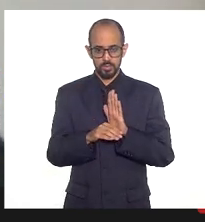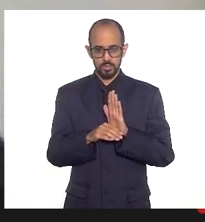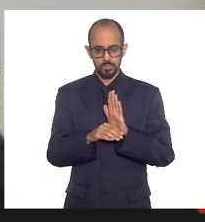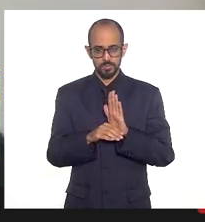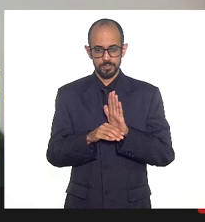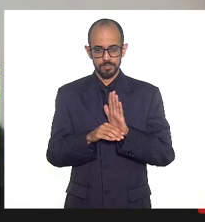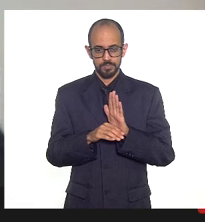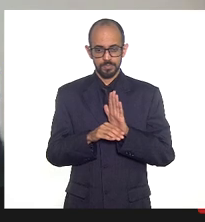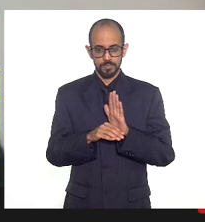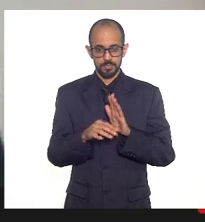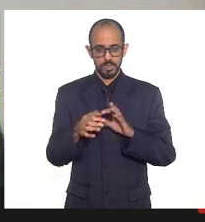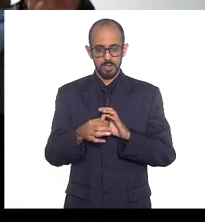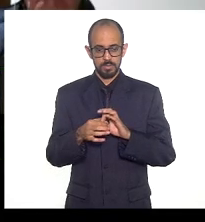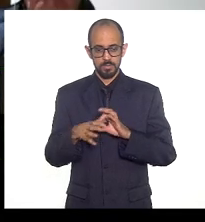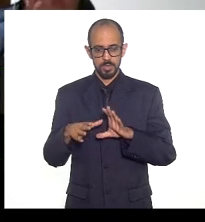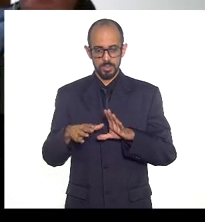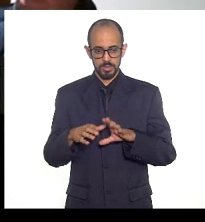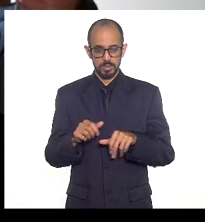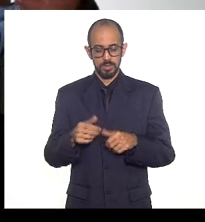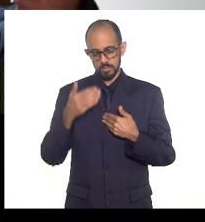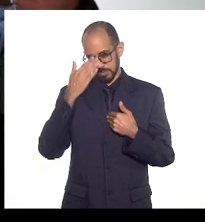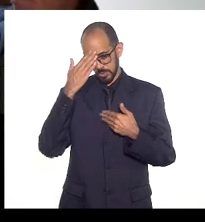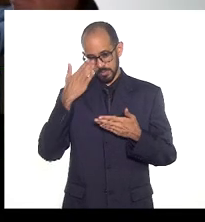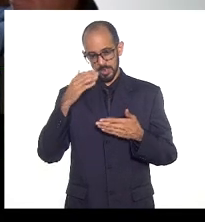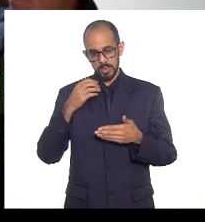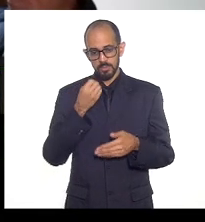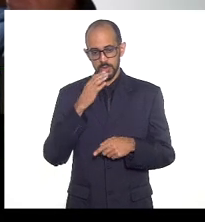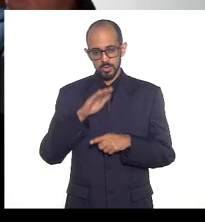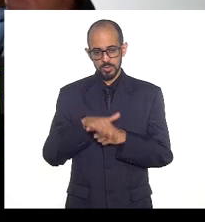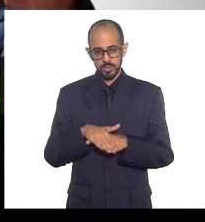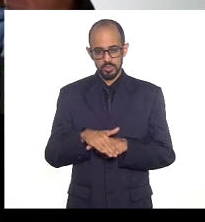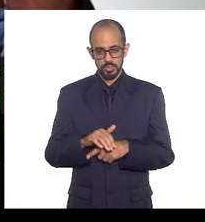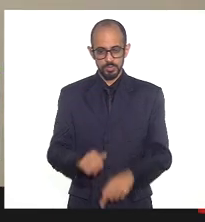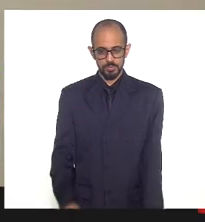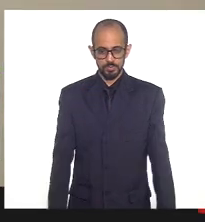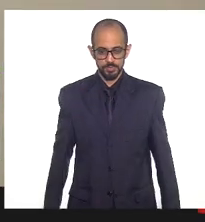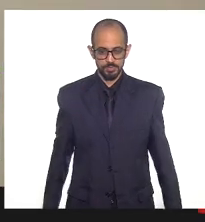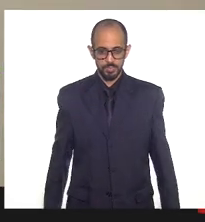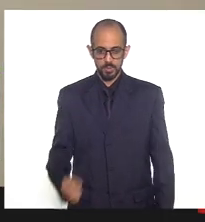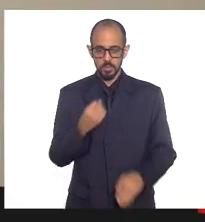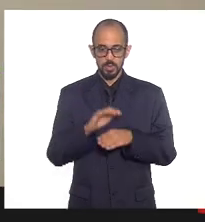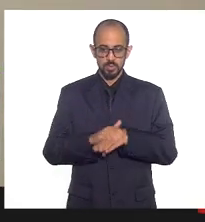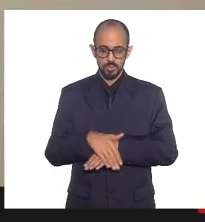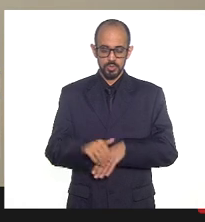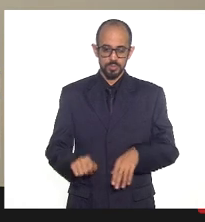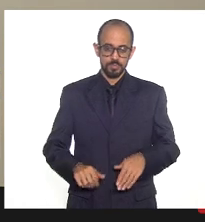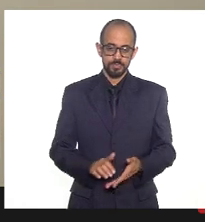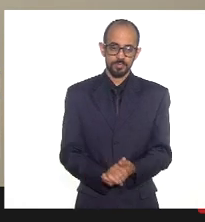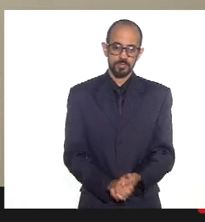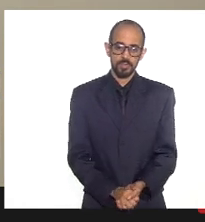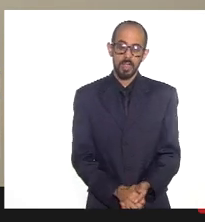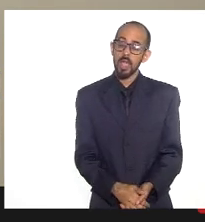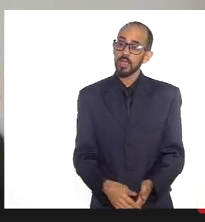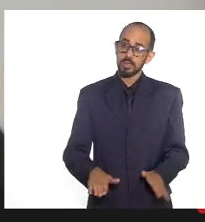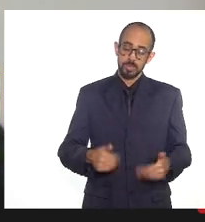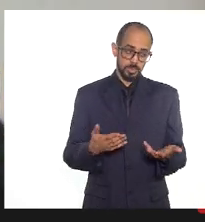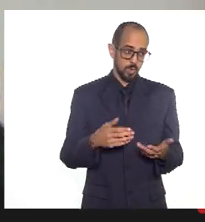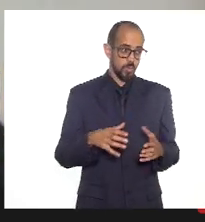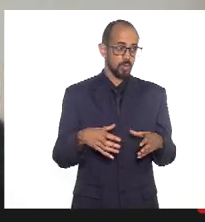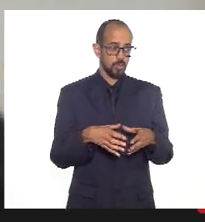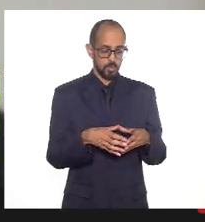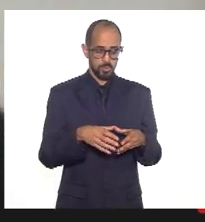democratização. Obrigada, esse é o meu recado. Boa noite. Obrigado, Akemini Tahara. Conte com a nossa frente parlamentar na